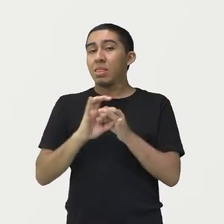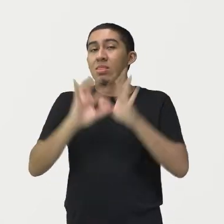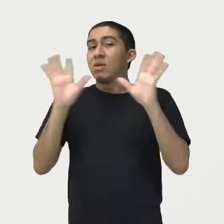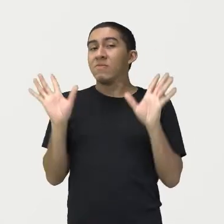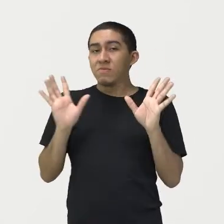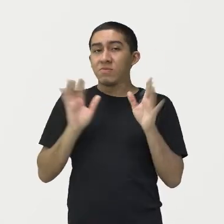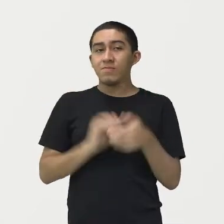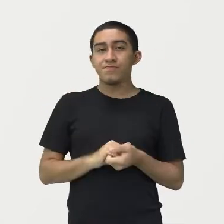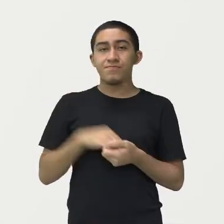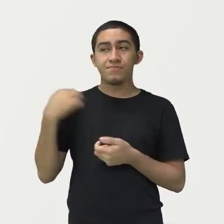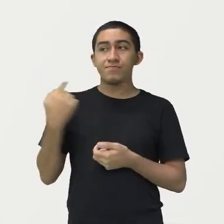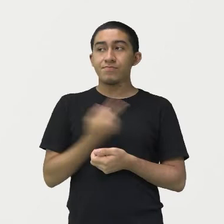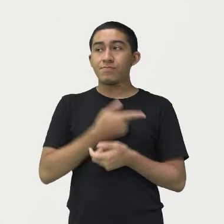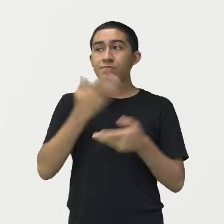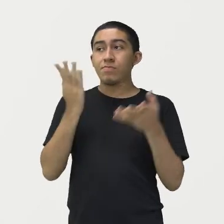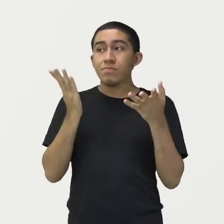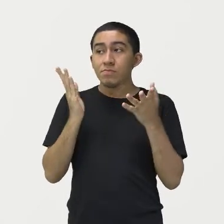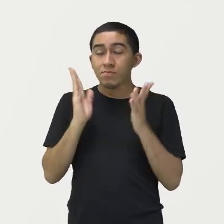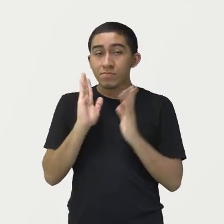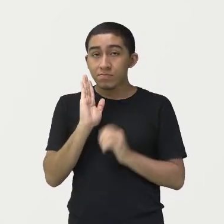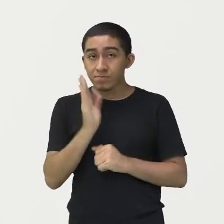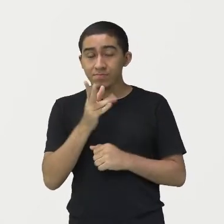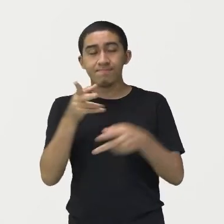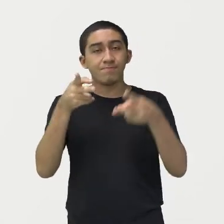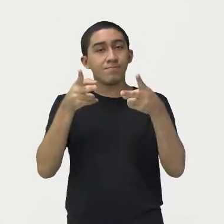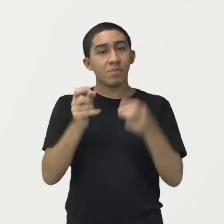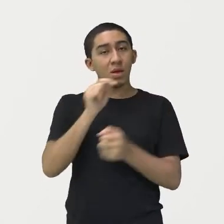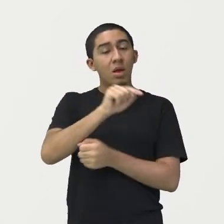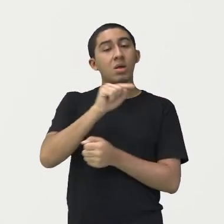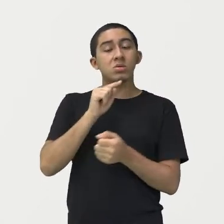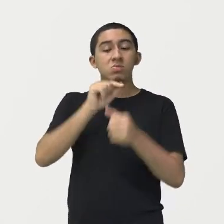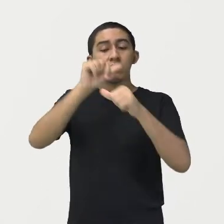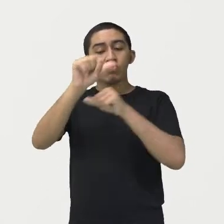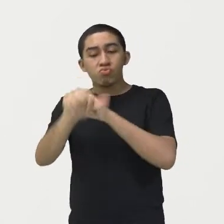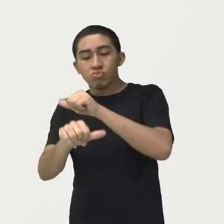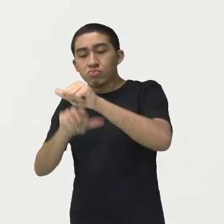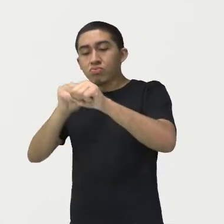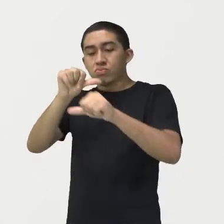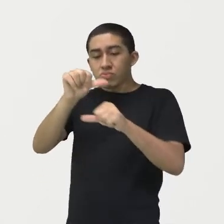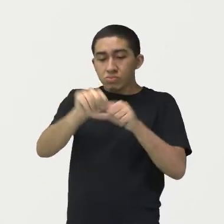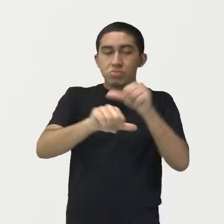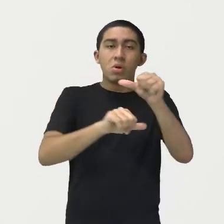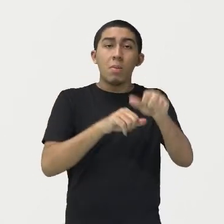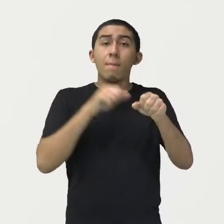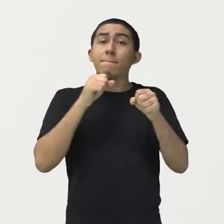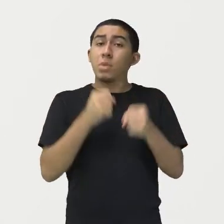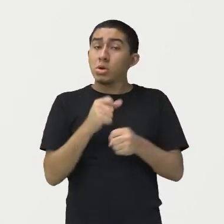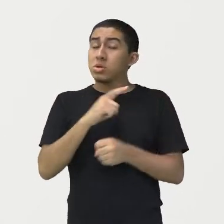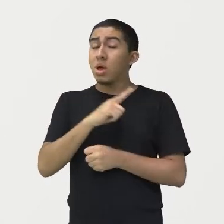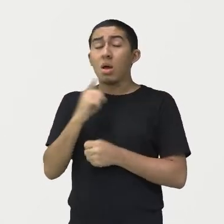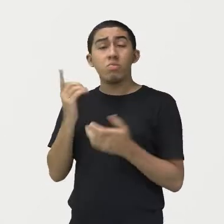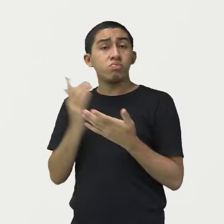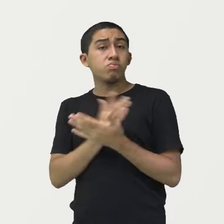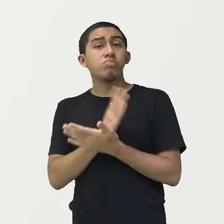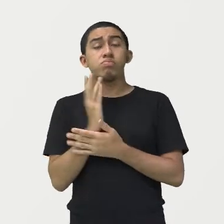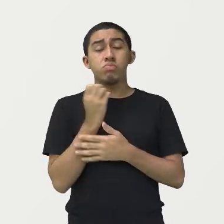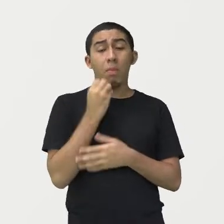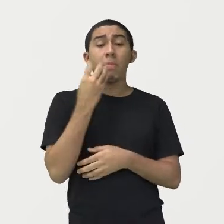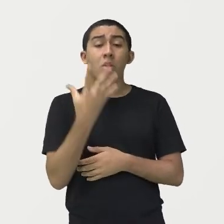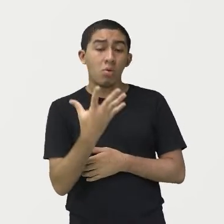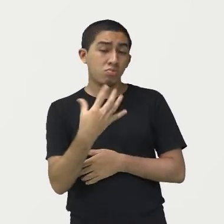A gente já viu também que essas alterações, elas podem ser benéficas, algumas pessoas podem